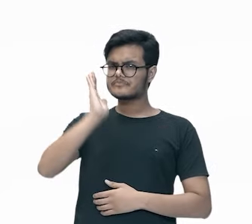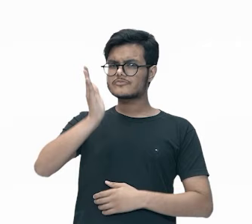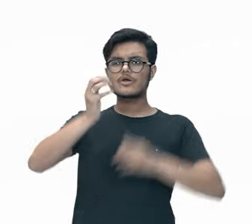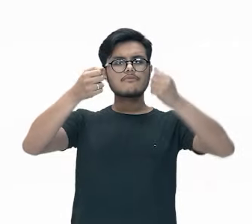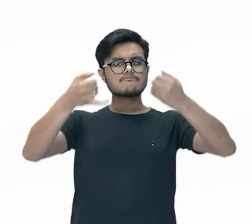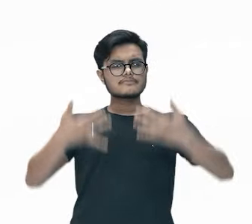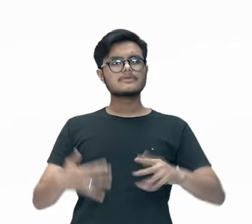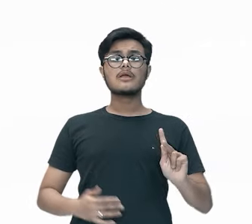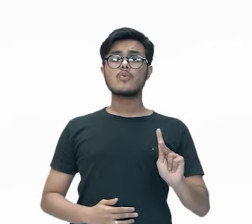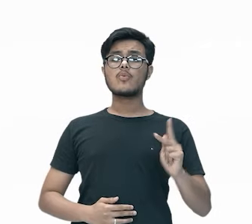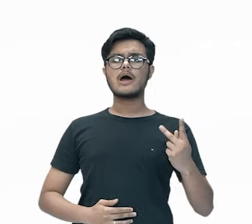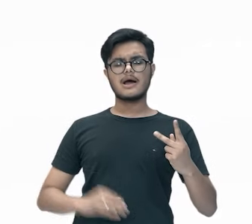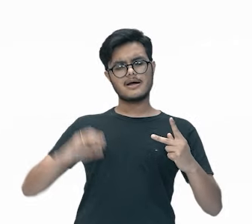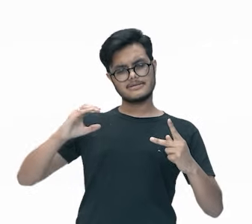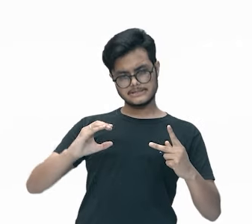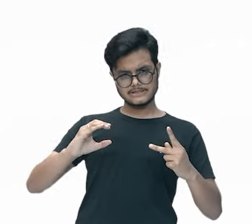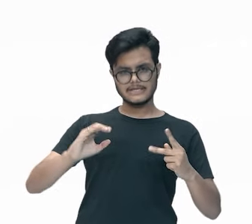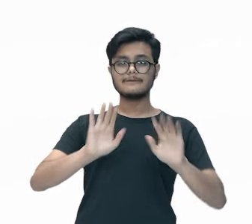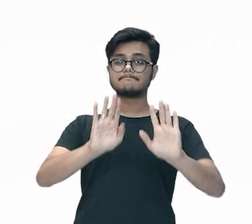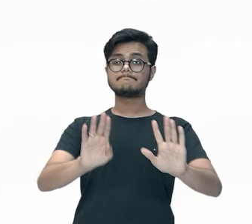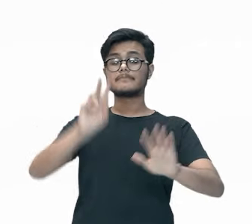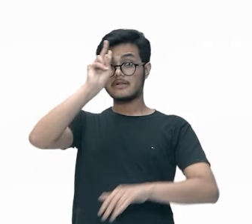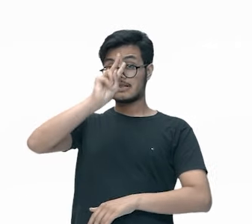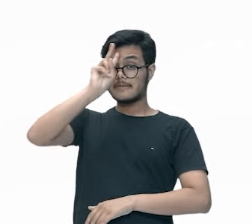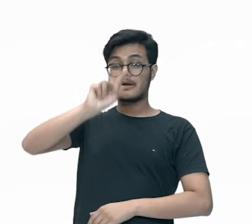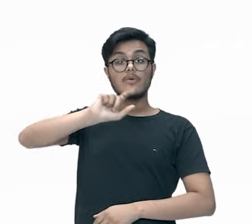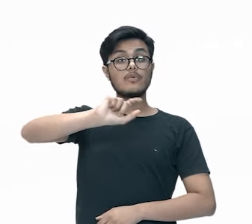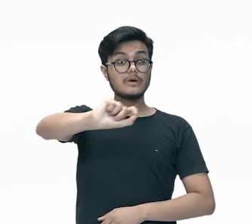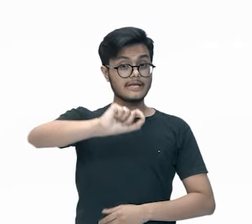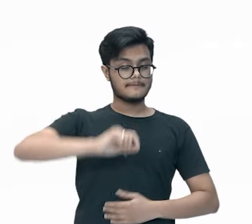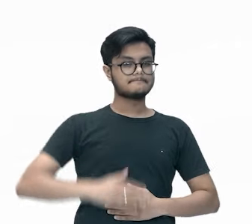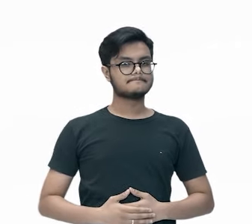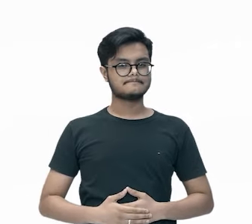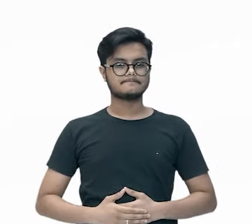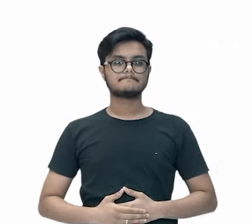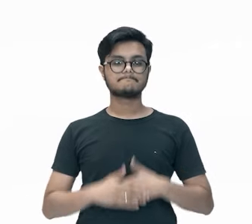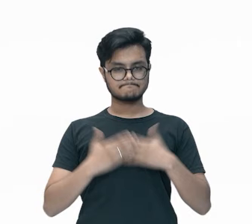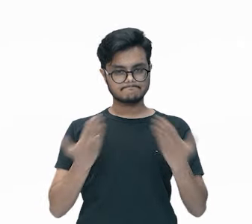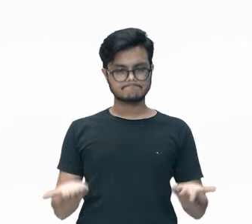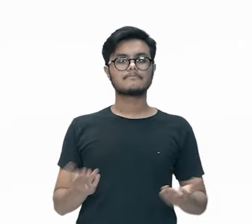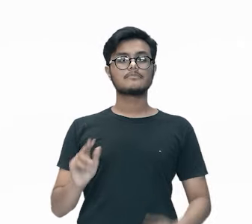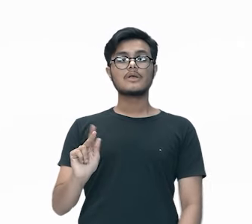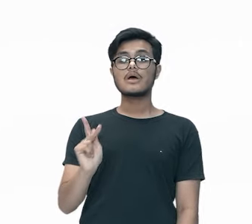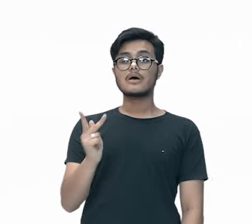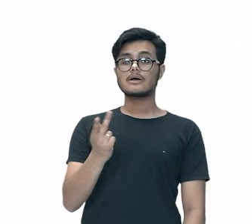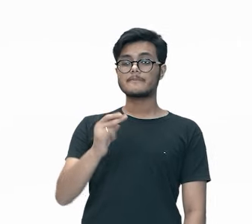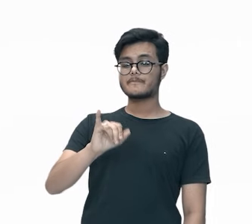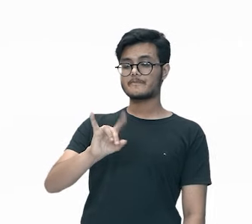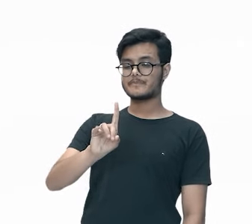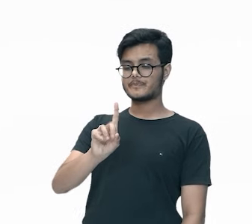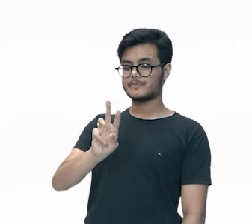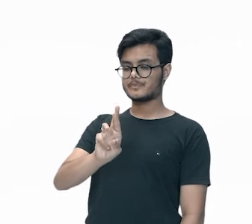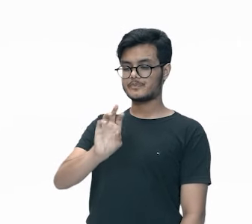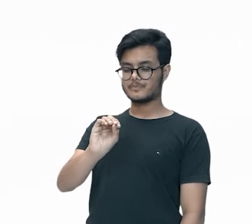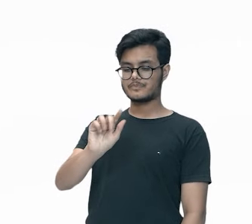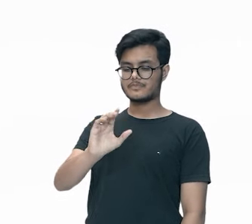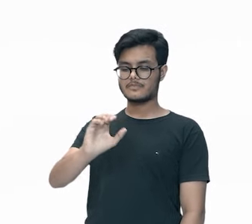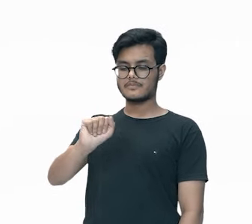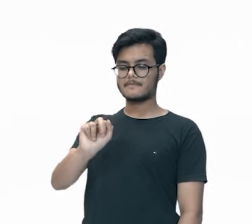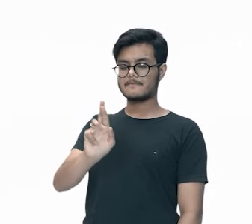um hidrocarboneto, e agora eu quero reforçar, tá? Que um hidrocarboneto nada mais é do que uma